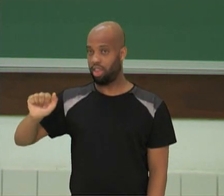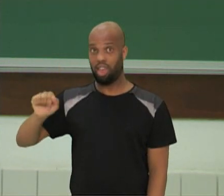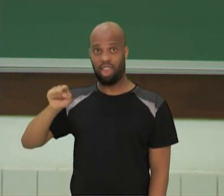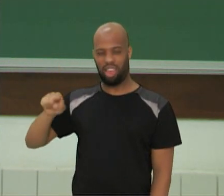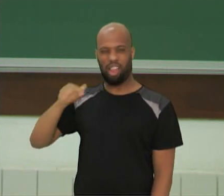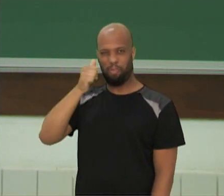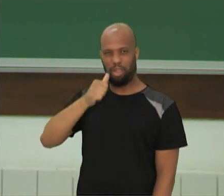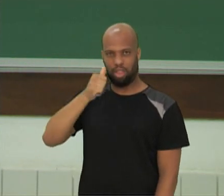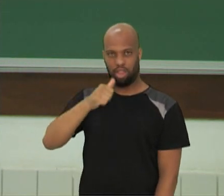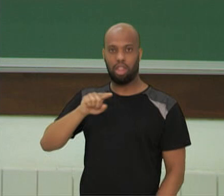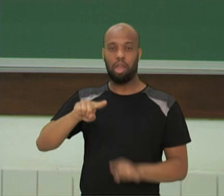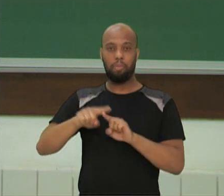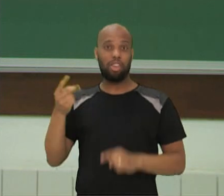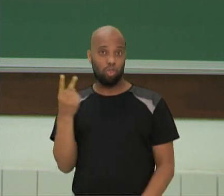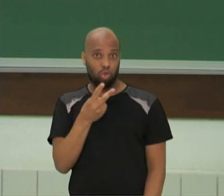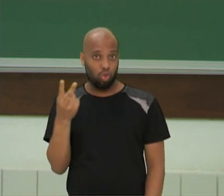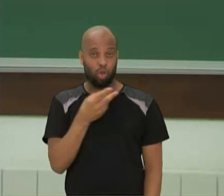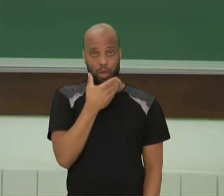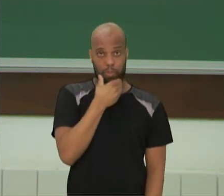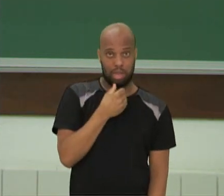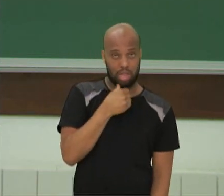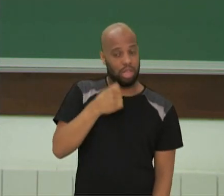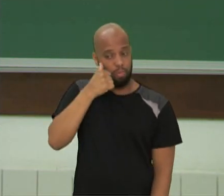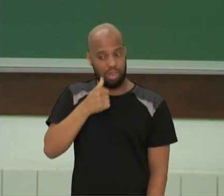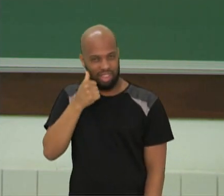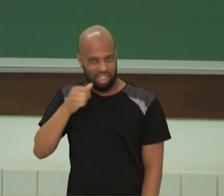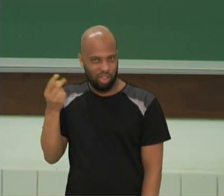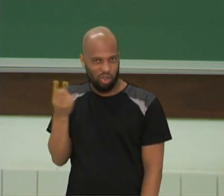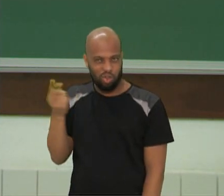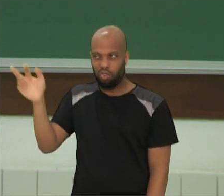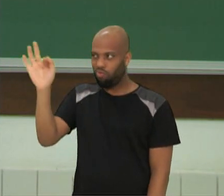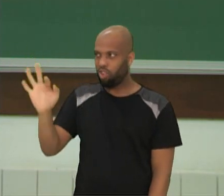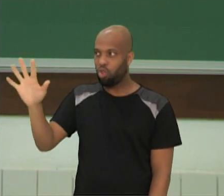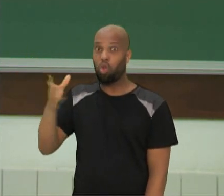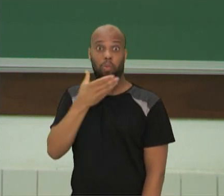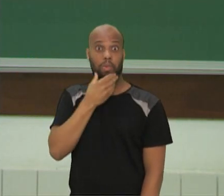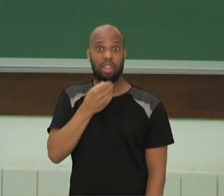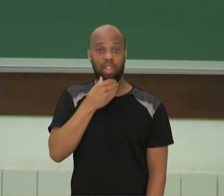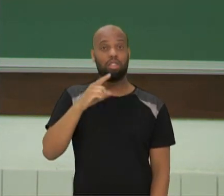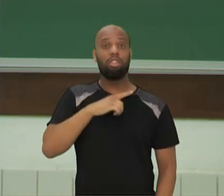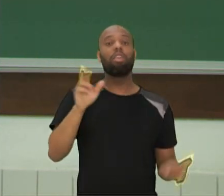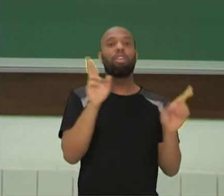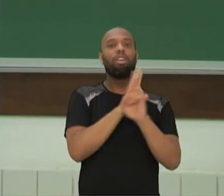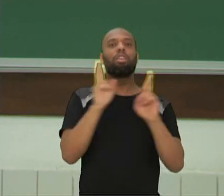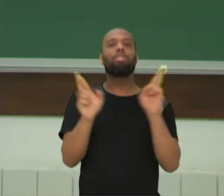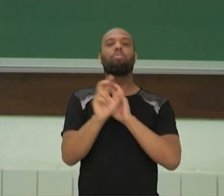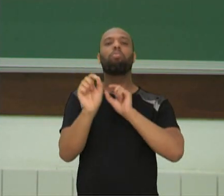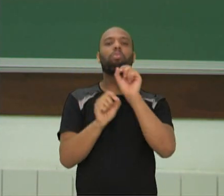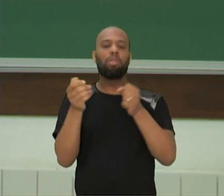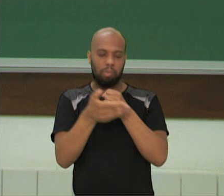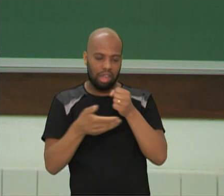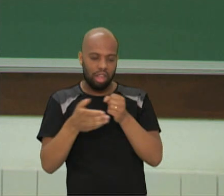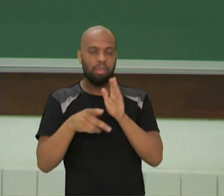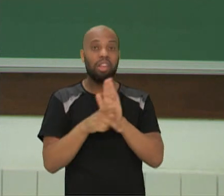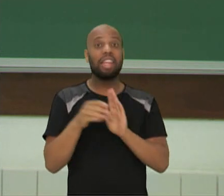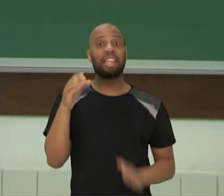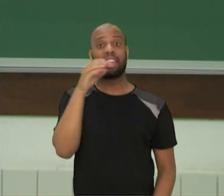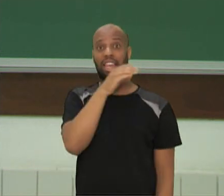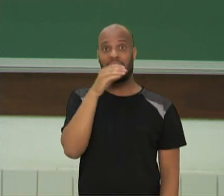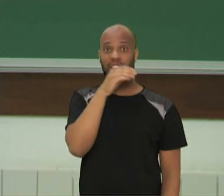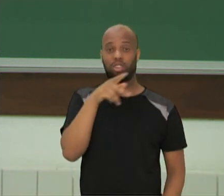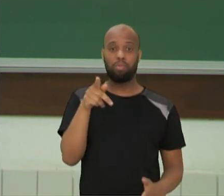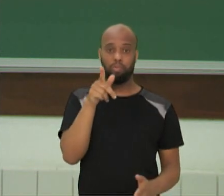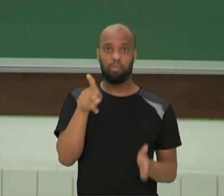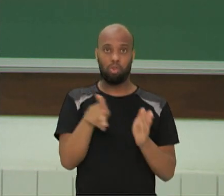que estão relacionados entre si. Enquanto o El Niño ele se fundamenta no